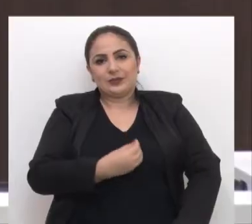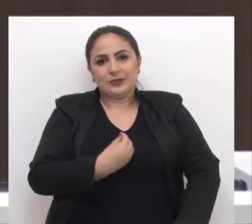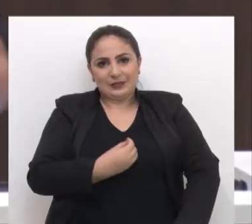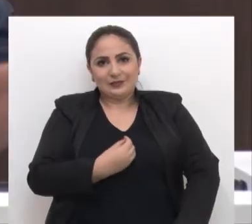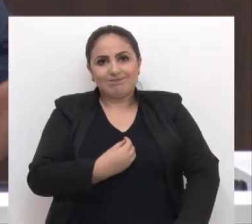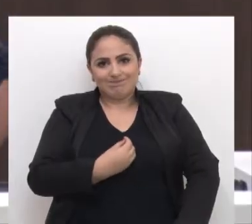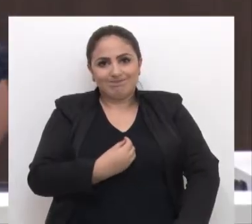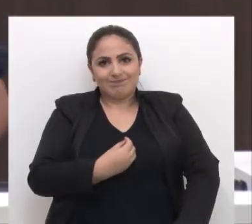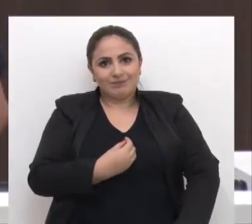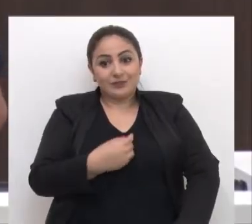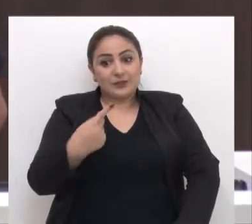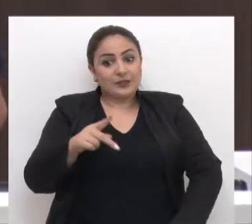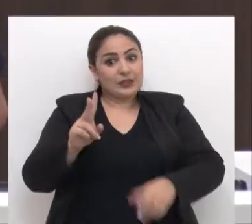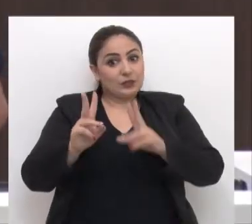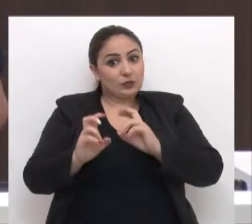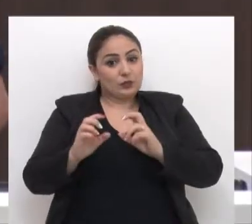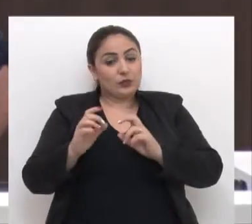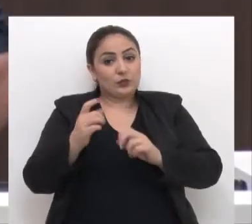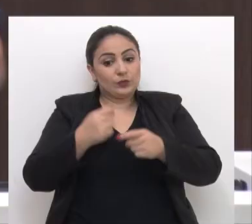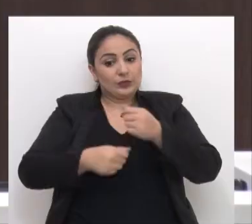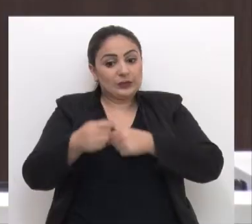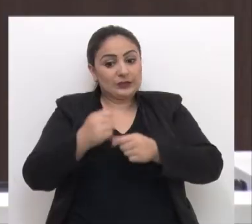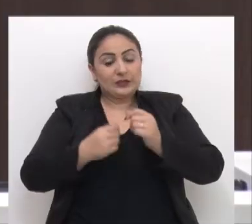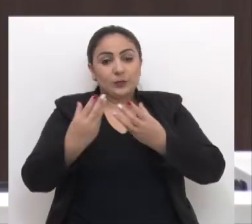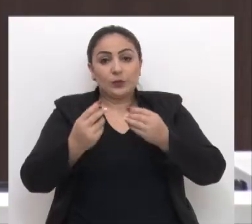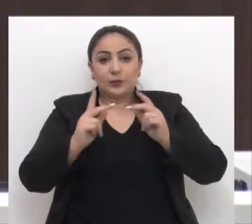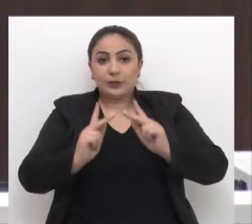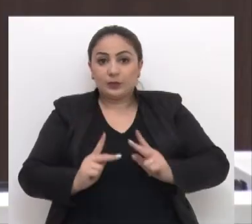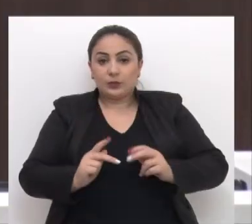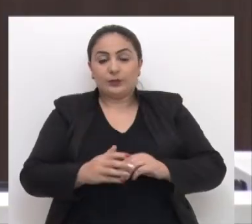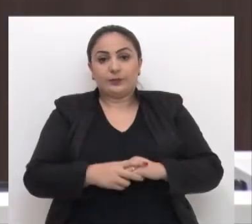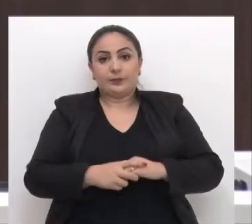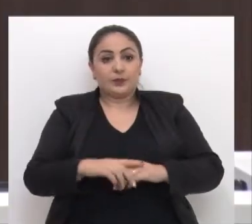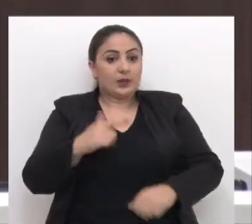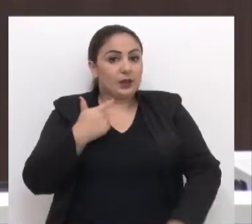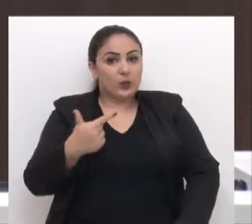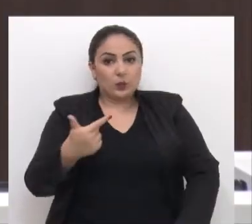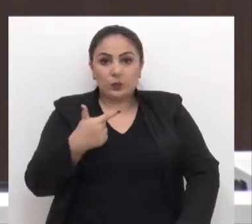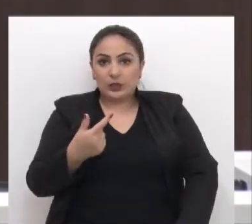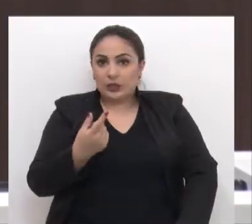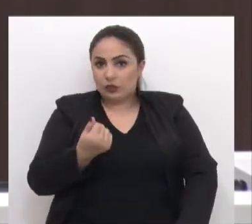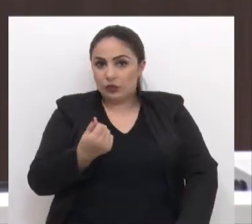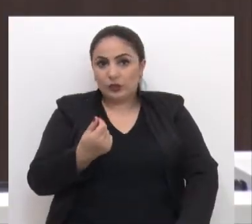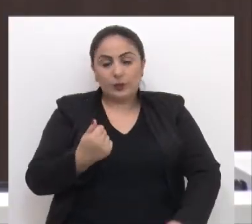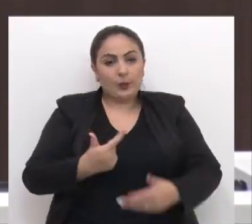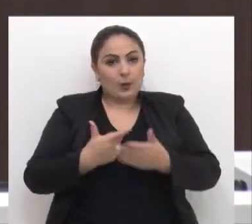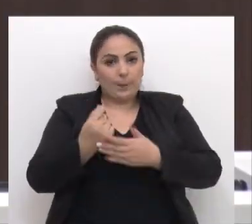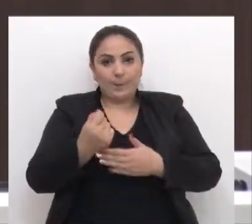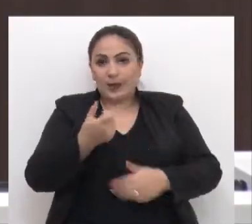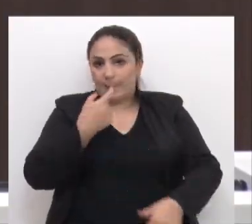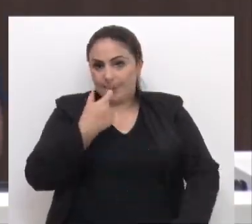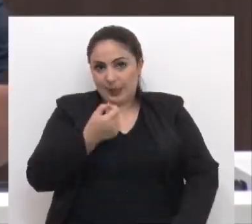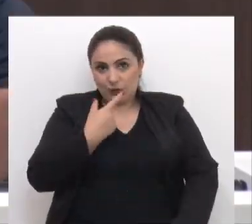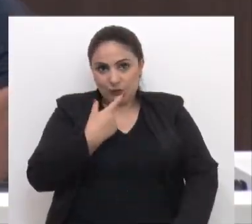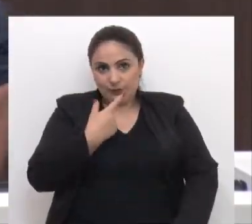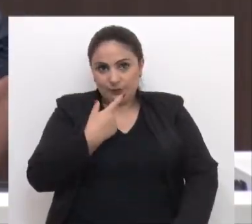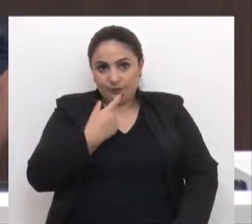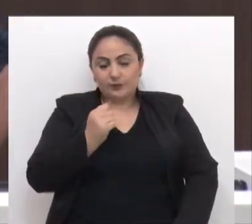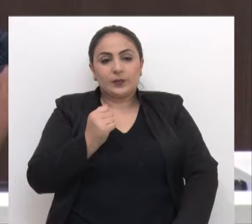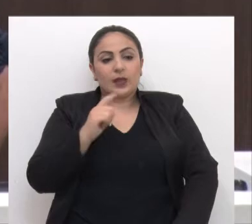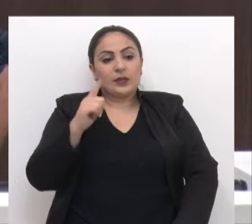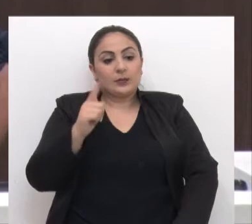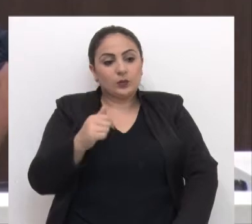muitas vidas? Na questão financeira de muita gente que não tem o dinheiro para comprar o